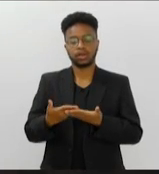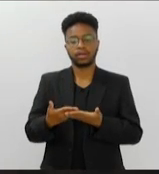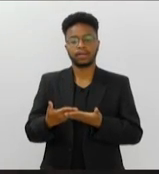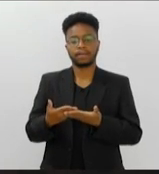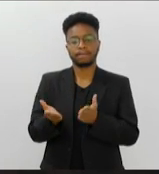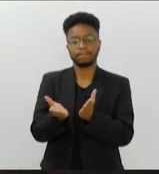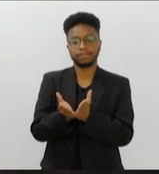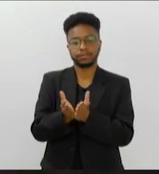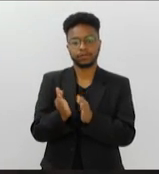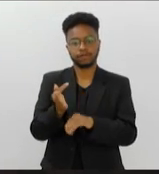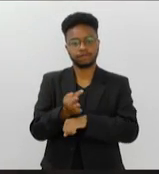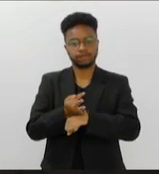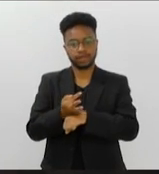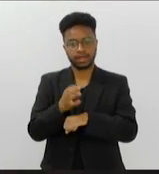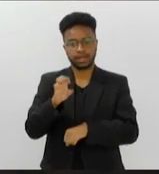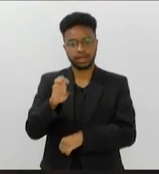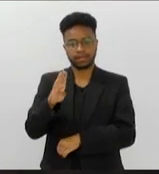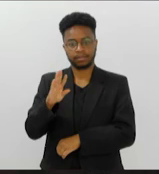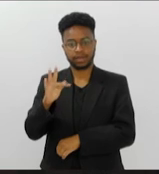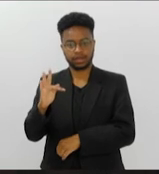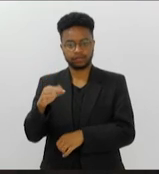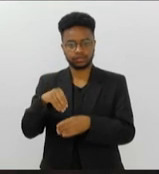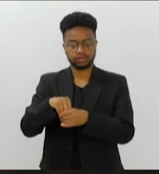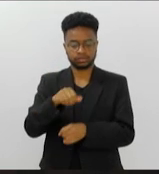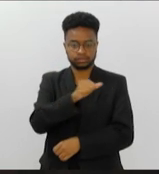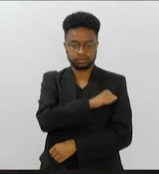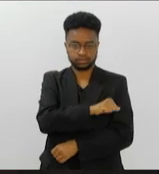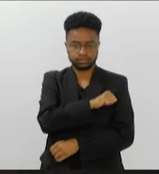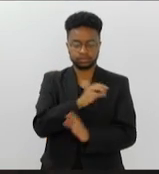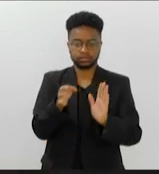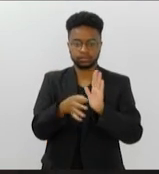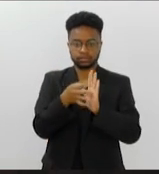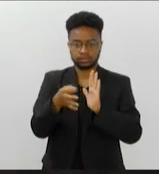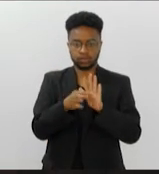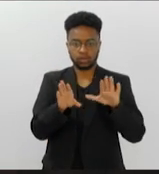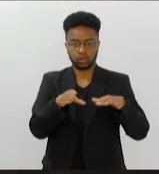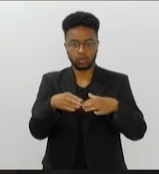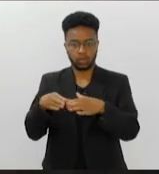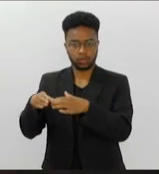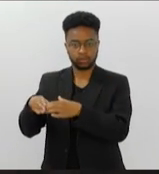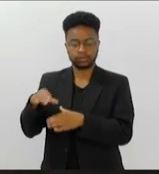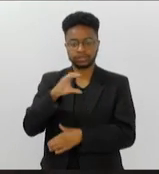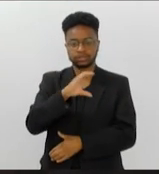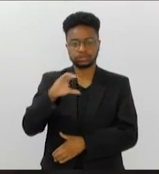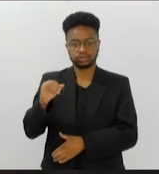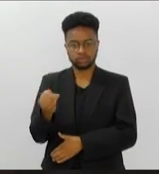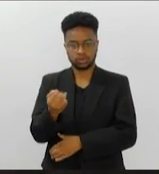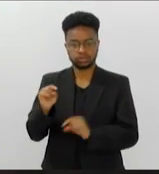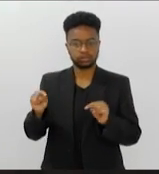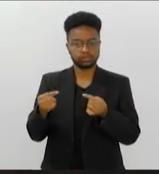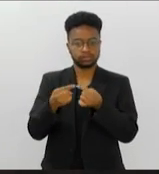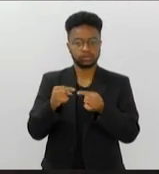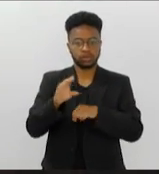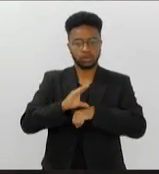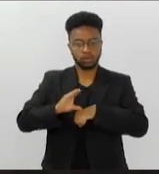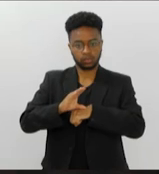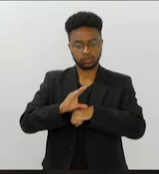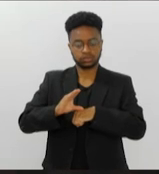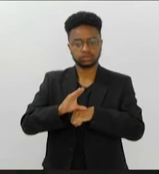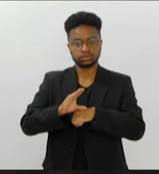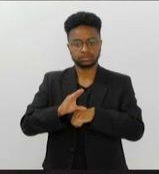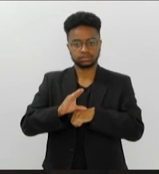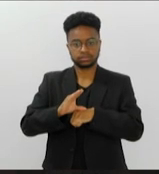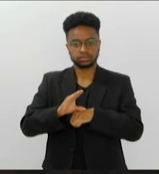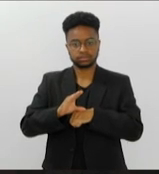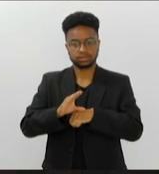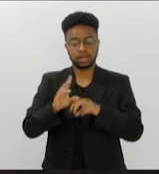EBF, no âmbito do Estado do Rio de Janeiro. Pareceres das comissões de Constituição e Justiça pela Constitucionalidade,